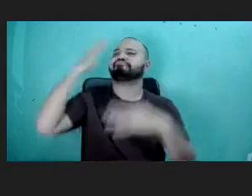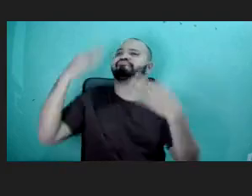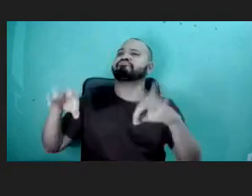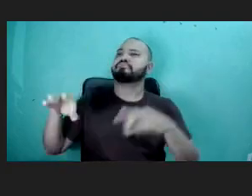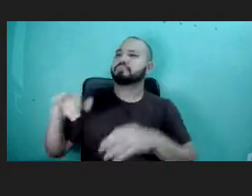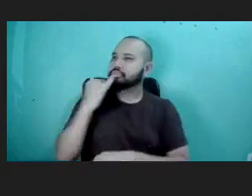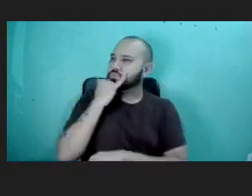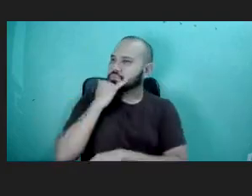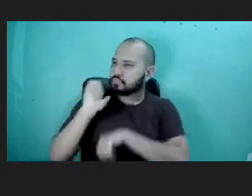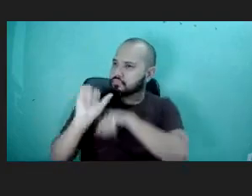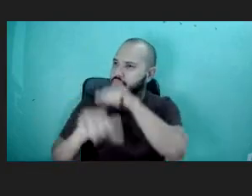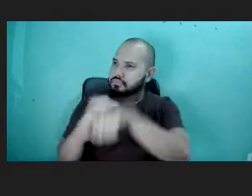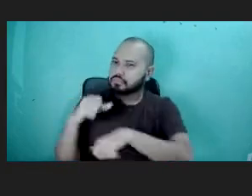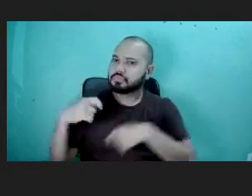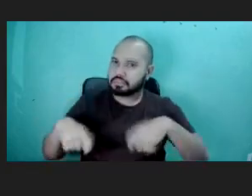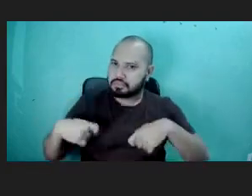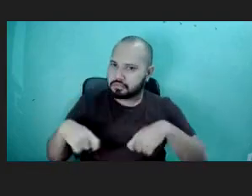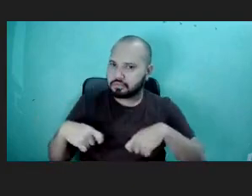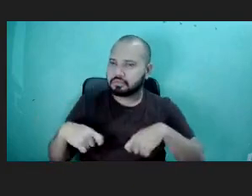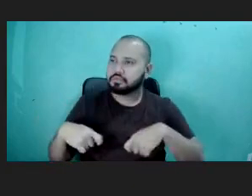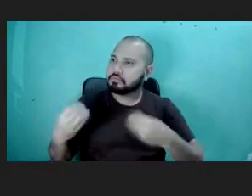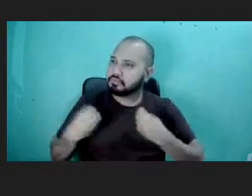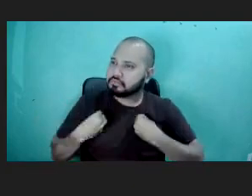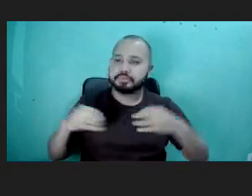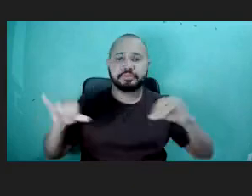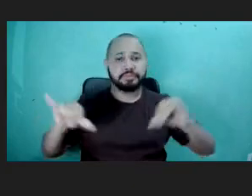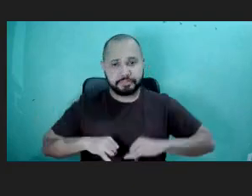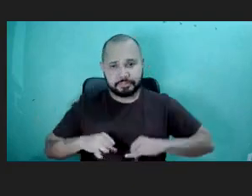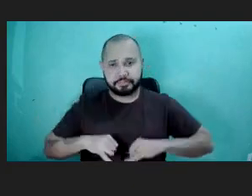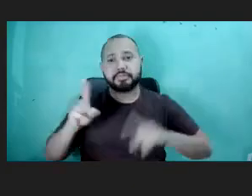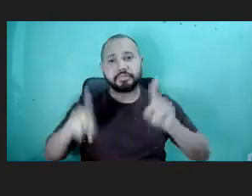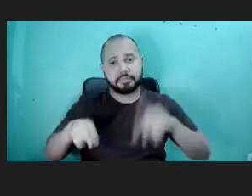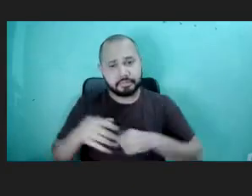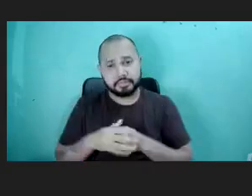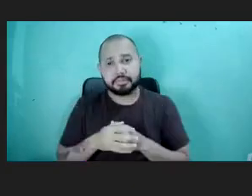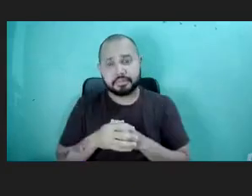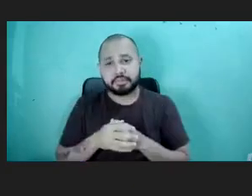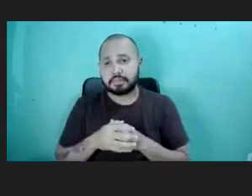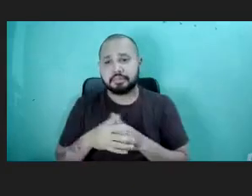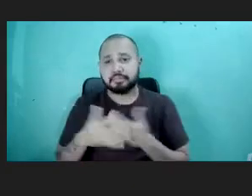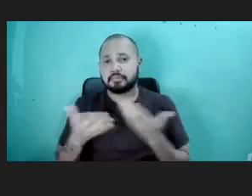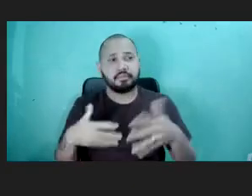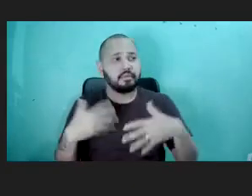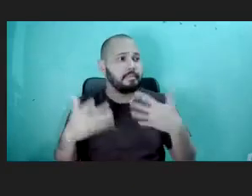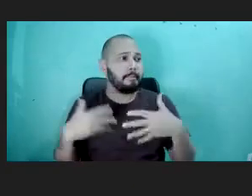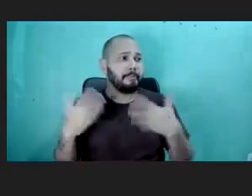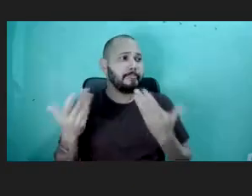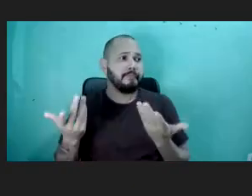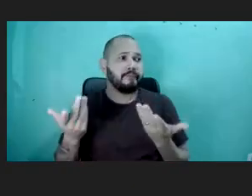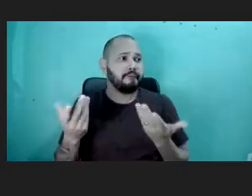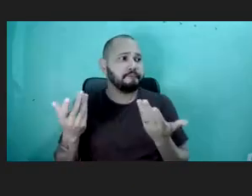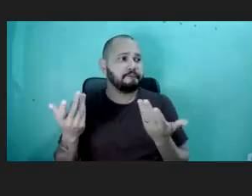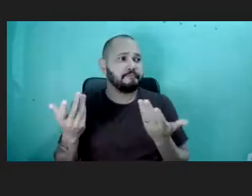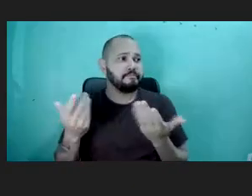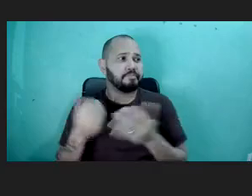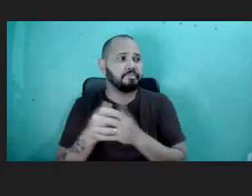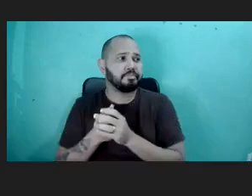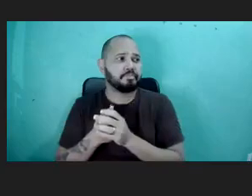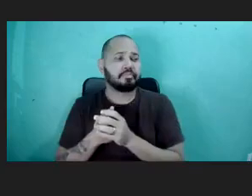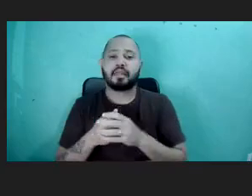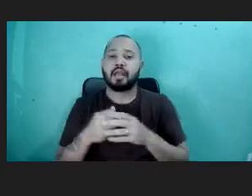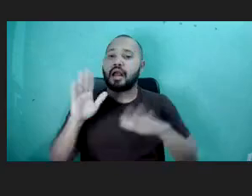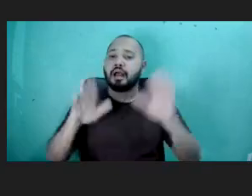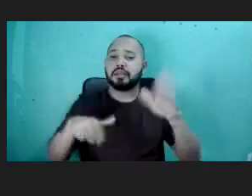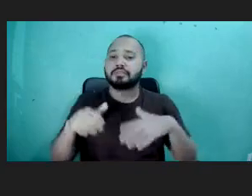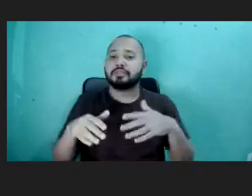rígidas ao longo da minha vida, e isso me faz sofrer. Porque eu preciso, às vezes, perder